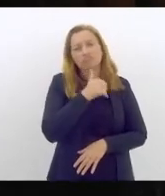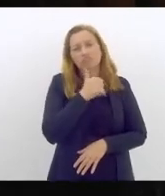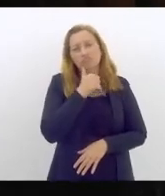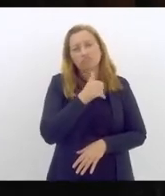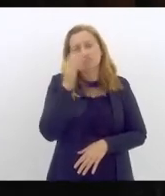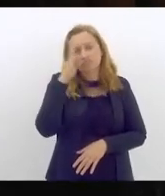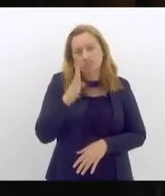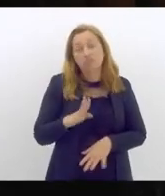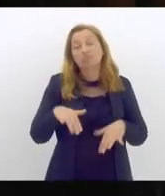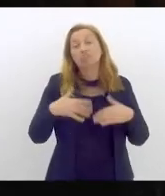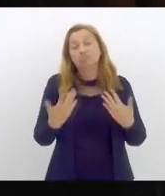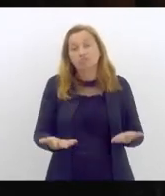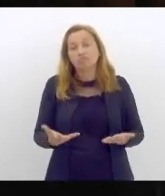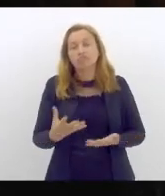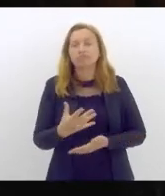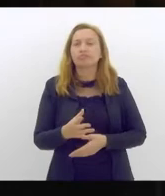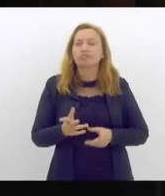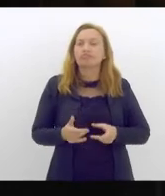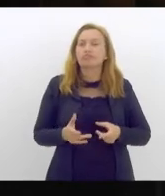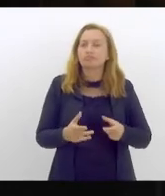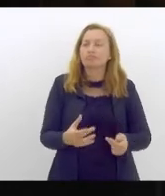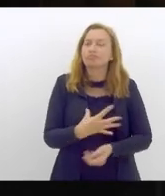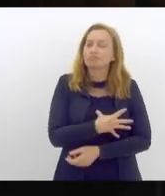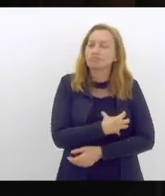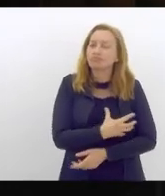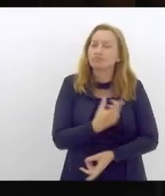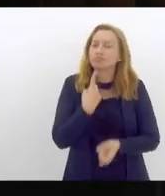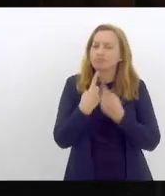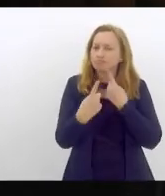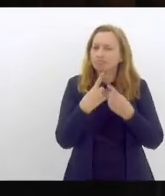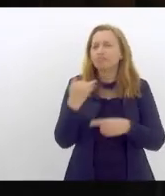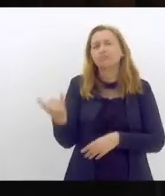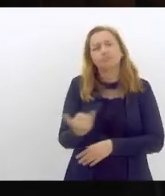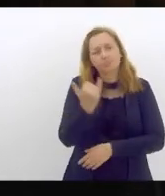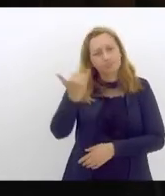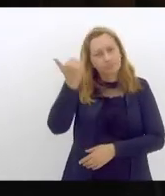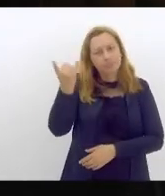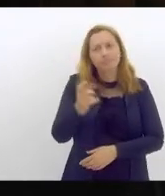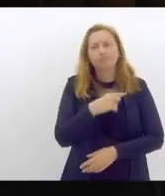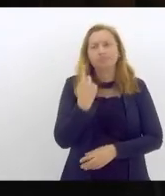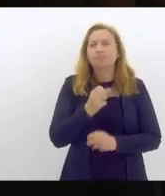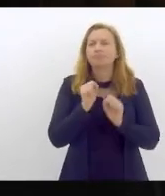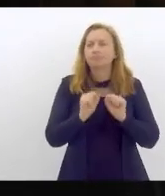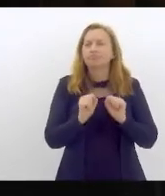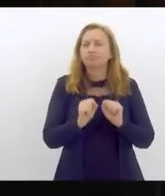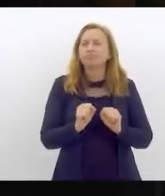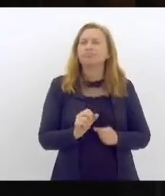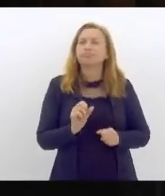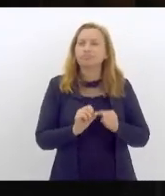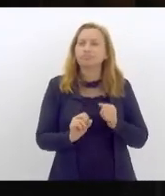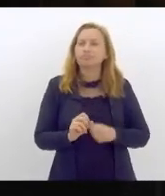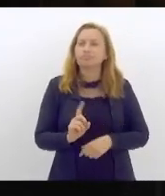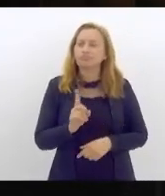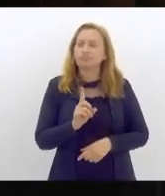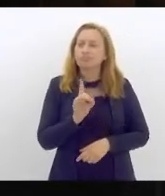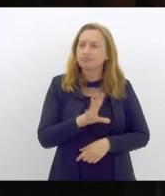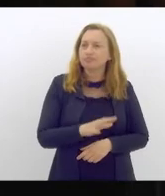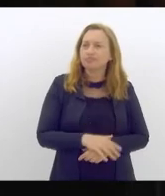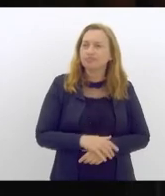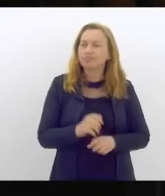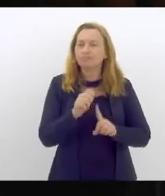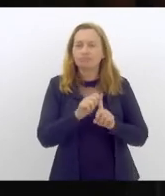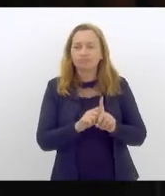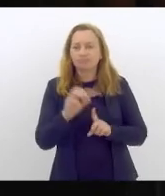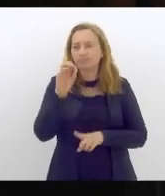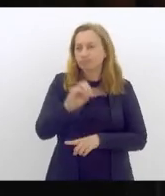então câncer de mama é um debate importante para que a gente possa fazer não só apenas no